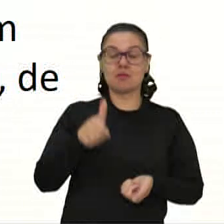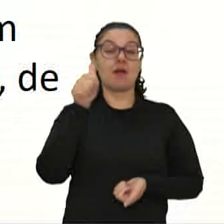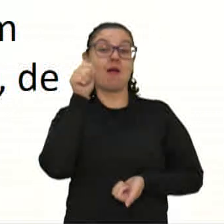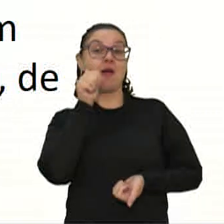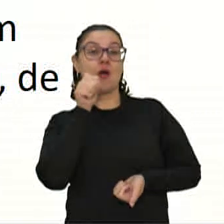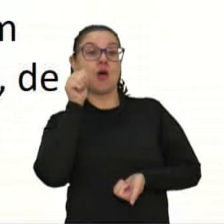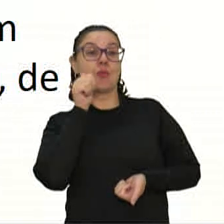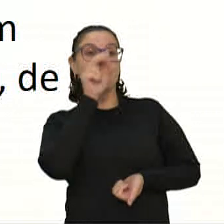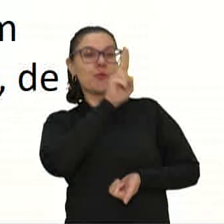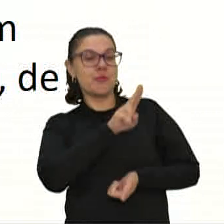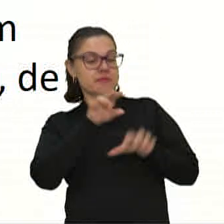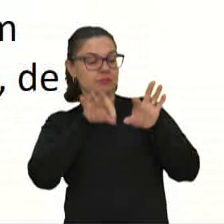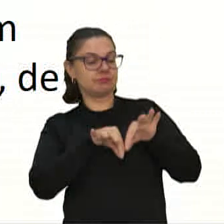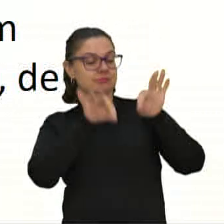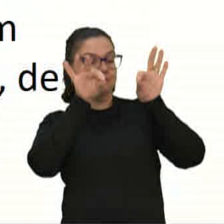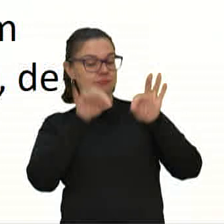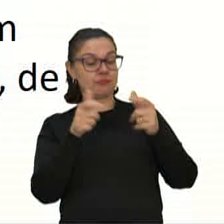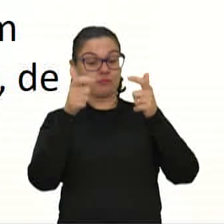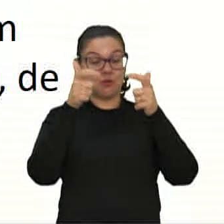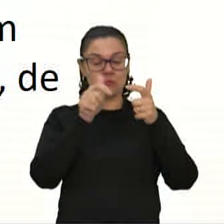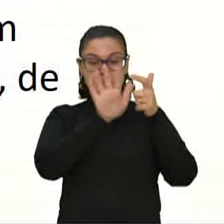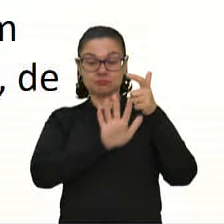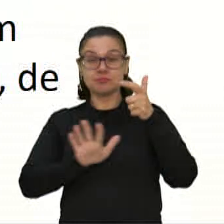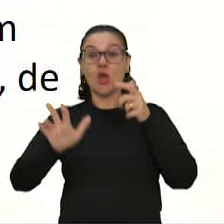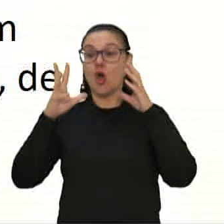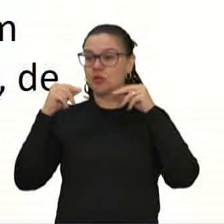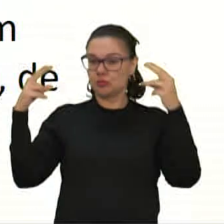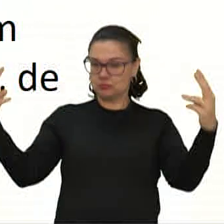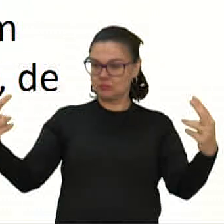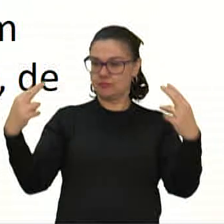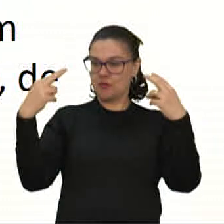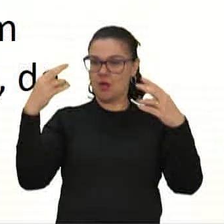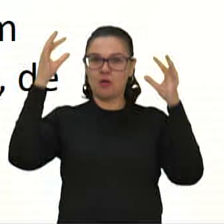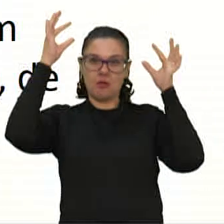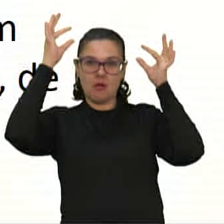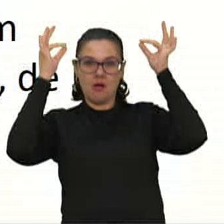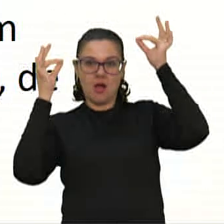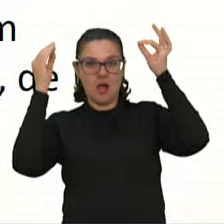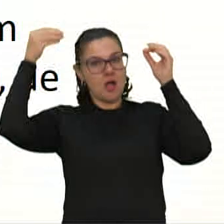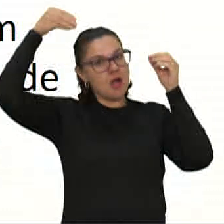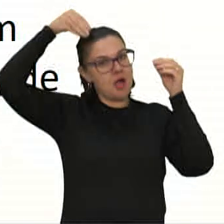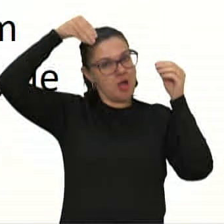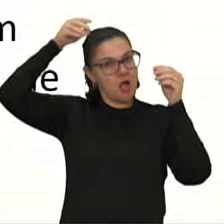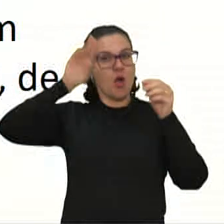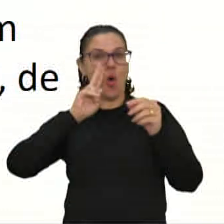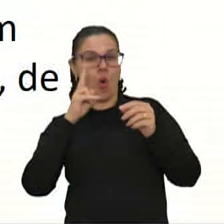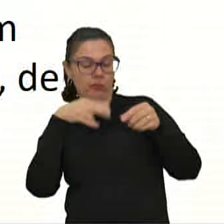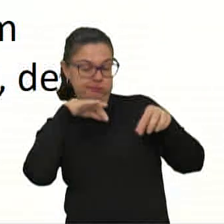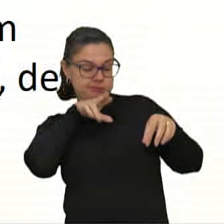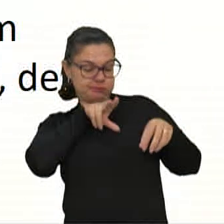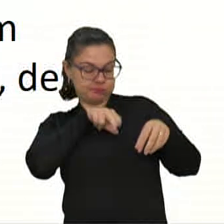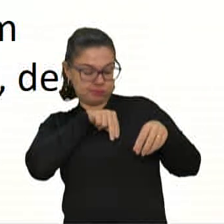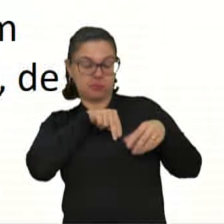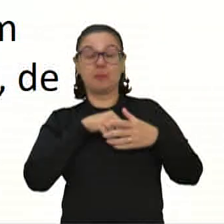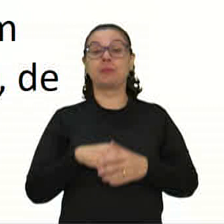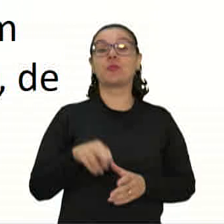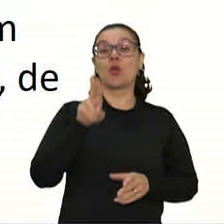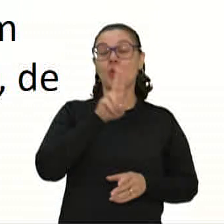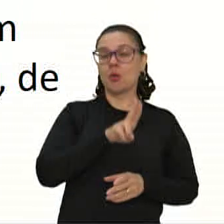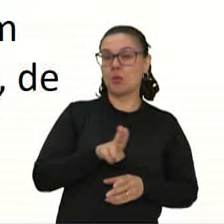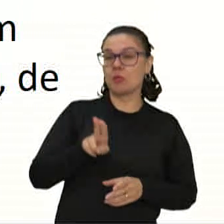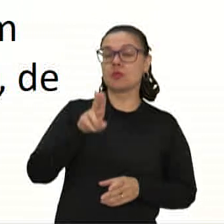moça, usaria o lenço em local visível, como a aba do chapéu ou a lapela do paletó.